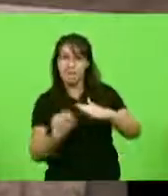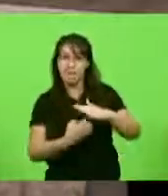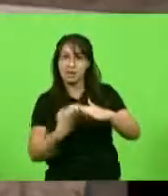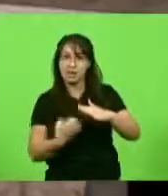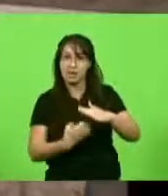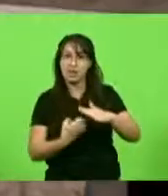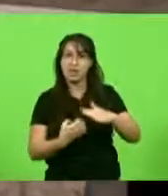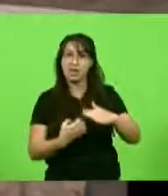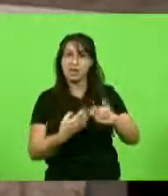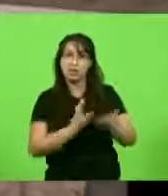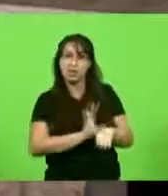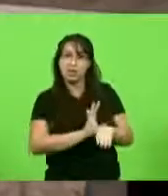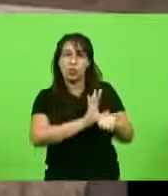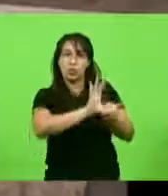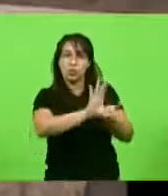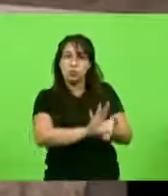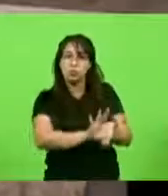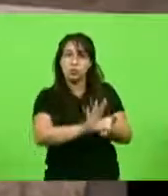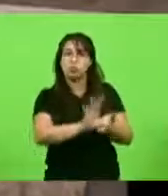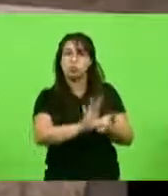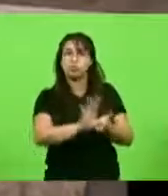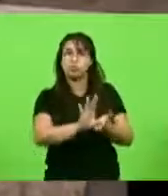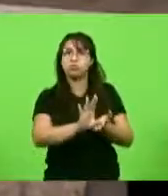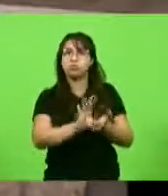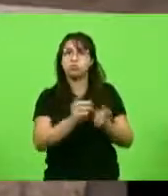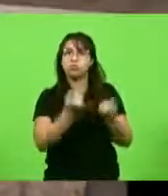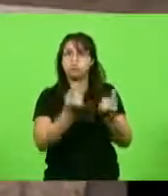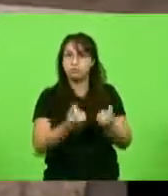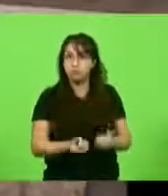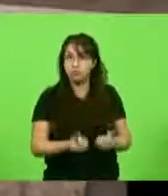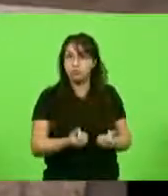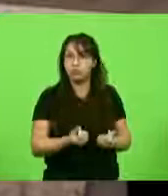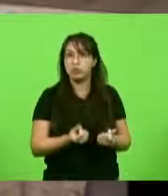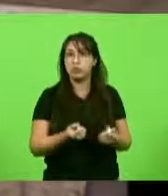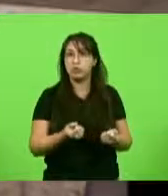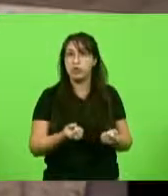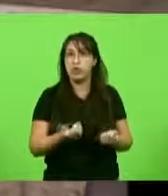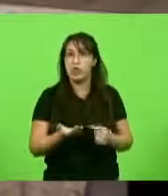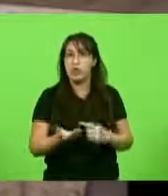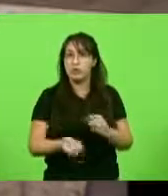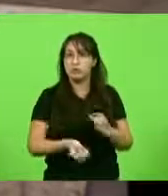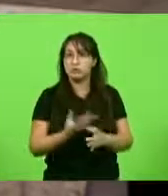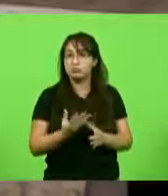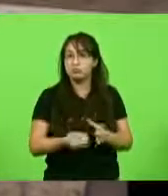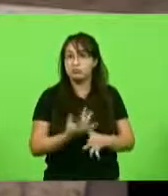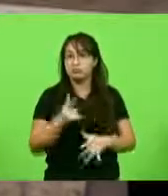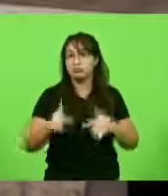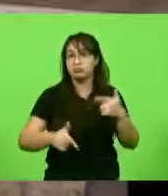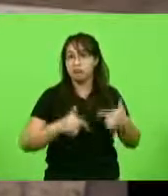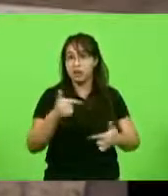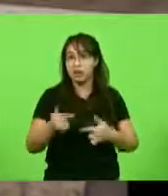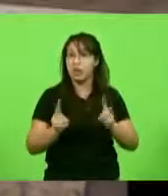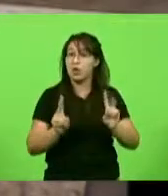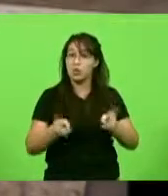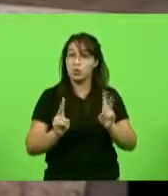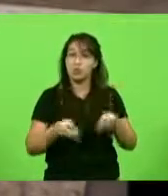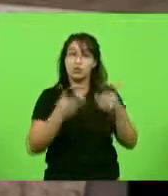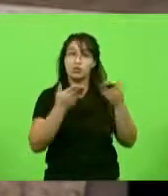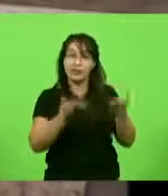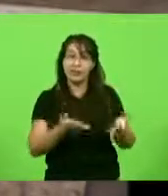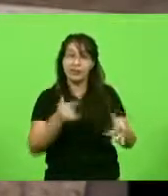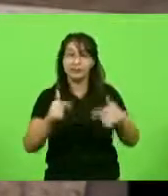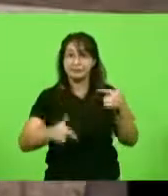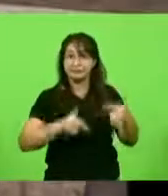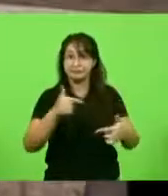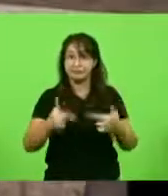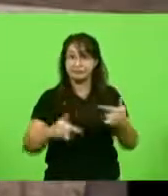e reinvestem o seu patrimônio na geração de empregos para manter aquela atividade naqueles locais.